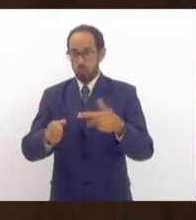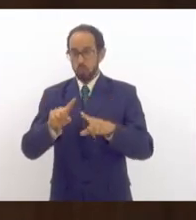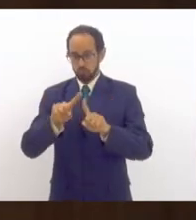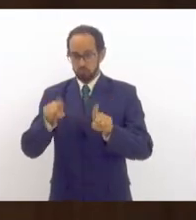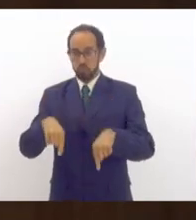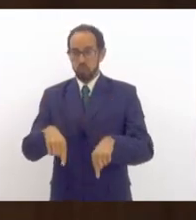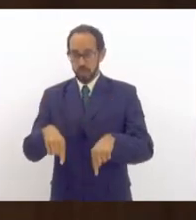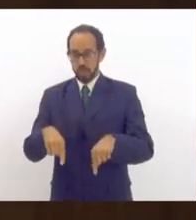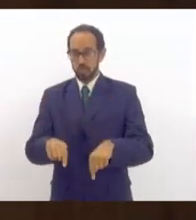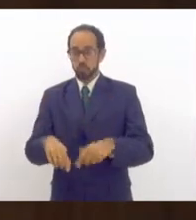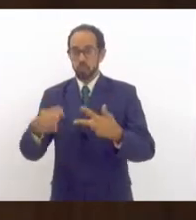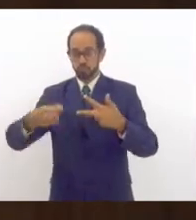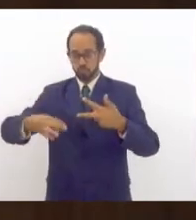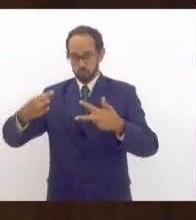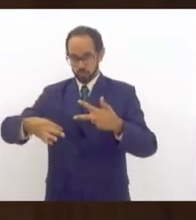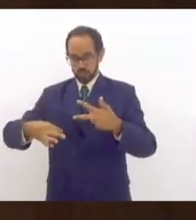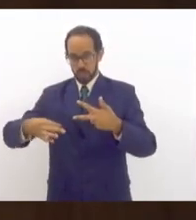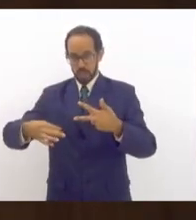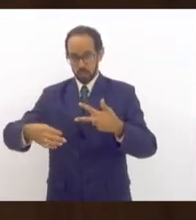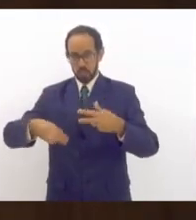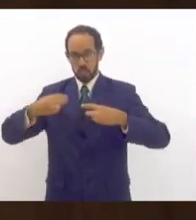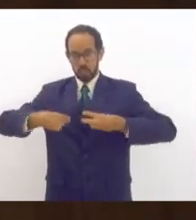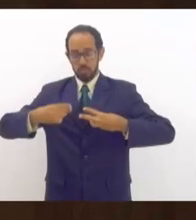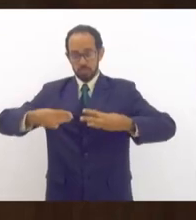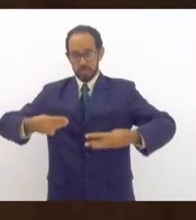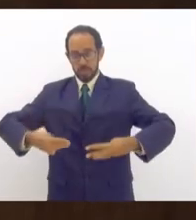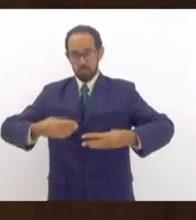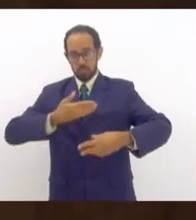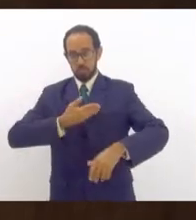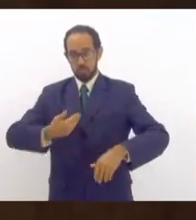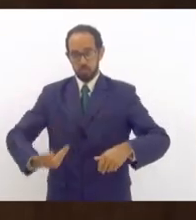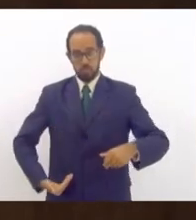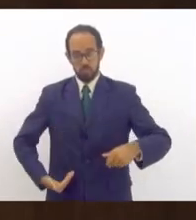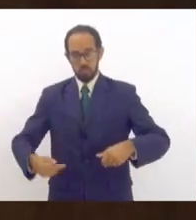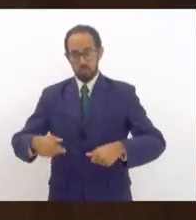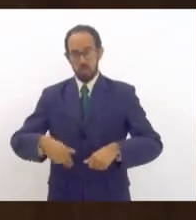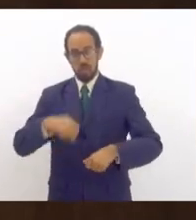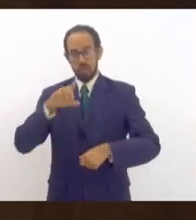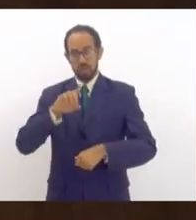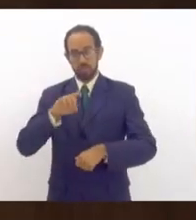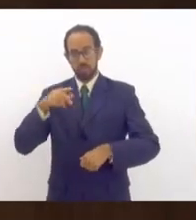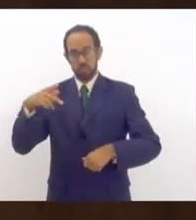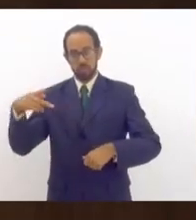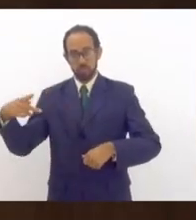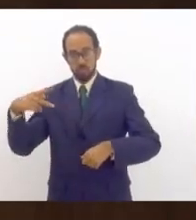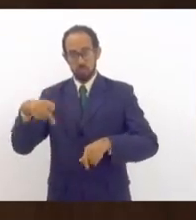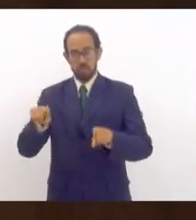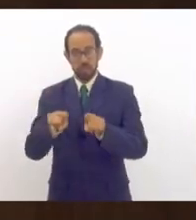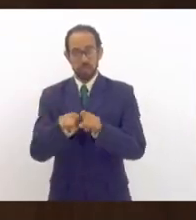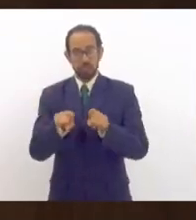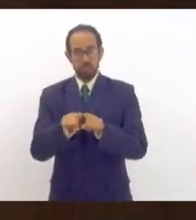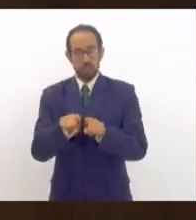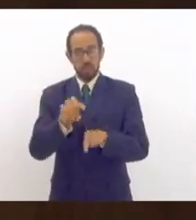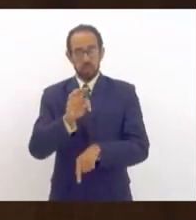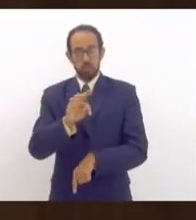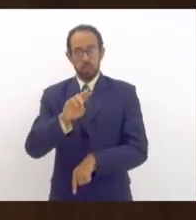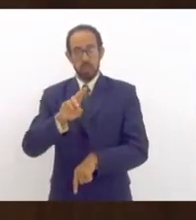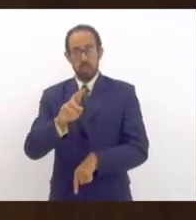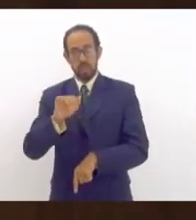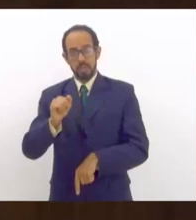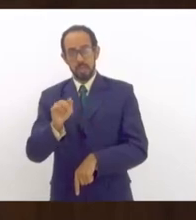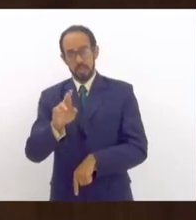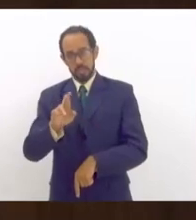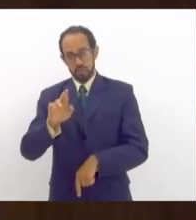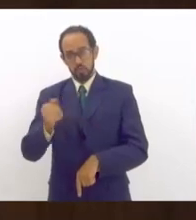O Poder Judiciário o Ministério Público a defensoria pública e o Tribunal de Contas o único